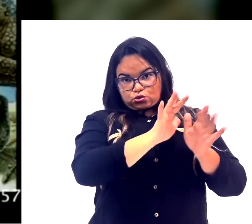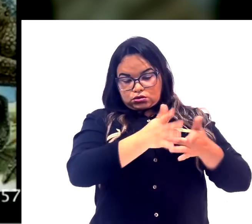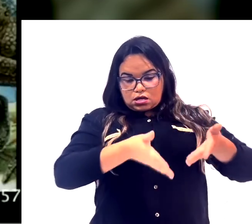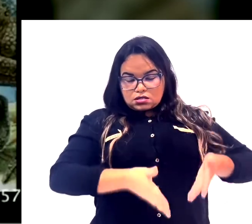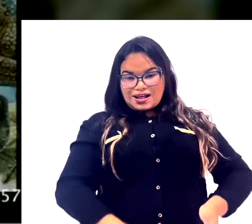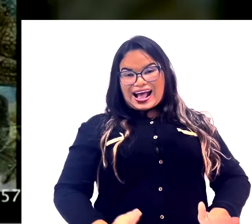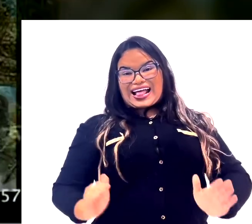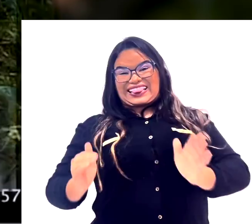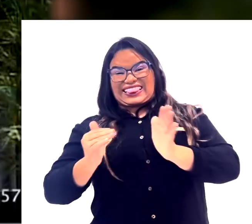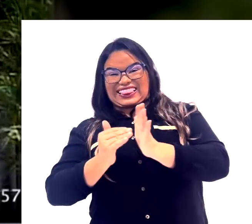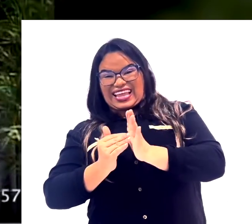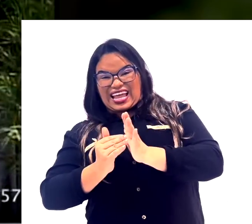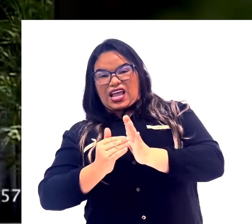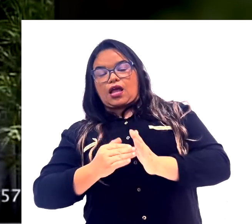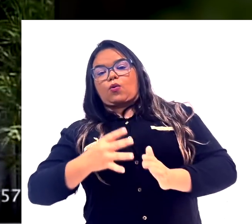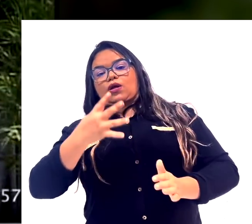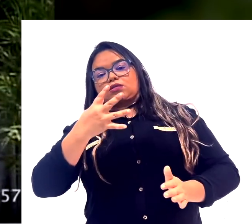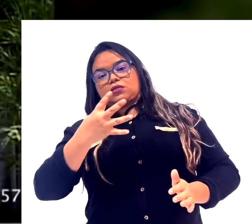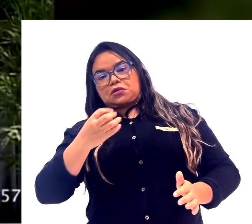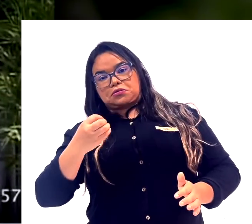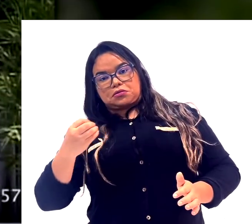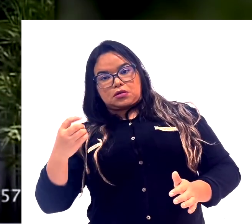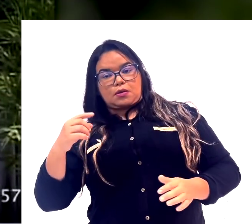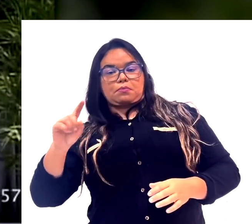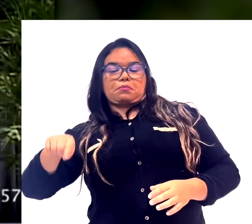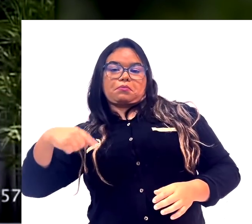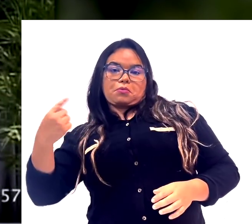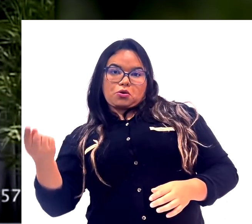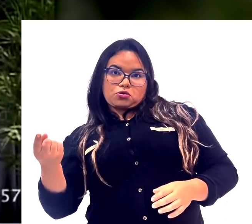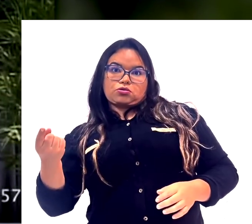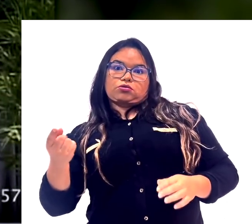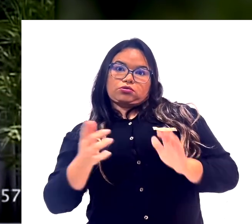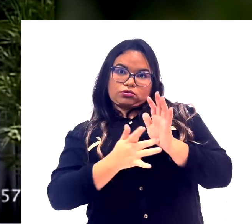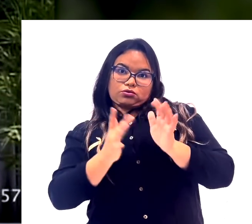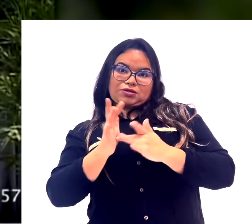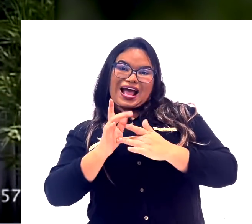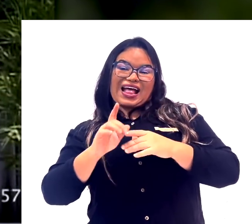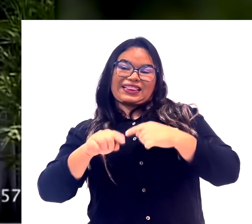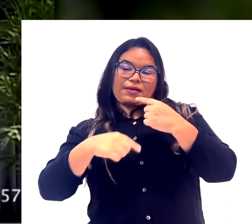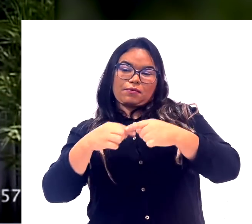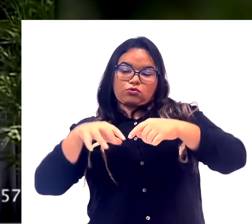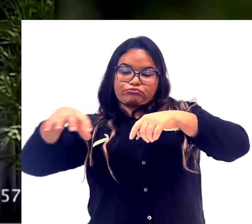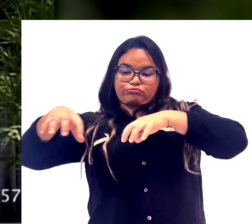em 10. Quantos dedos há na profecia anterior?